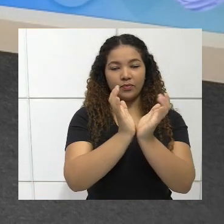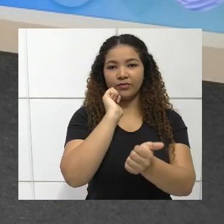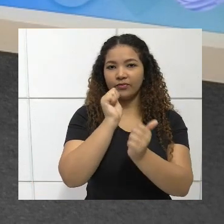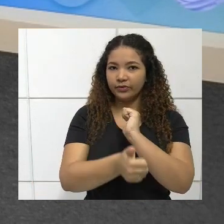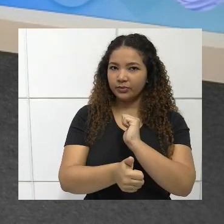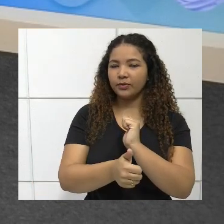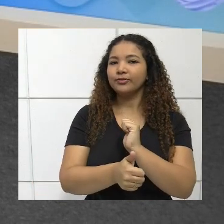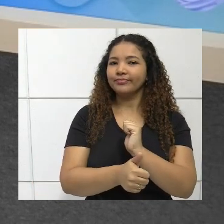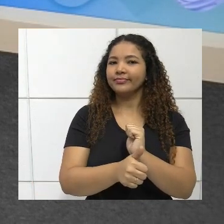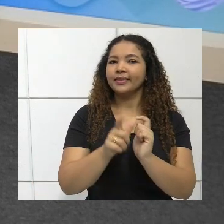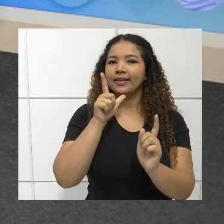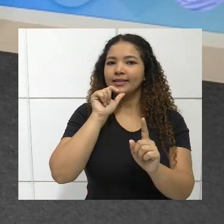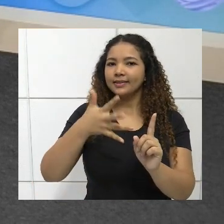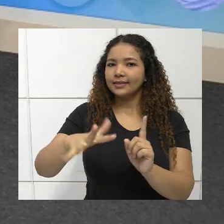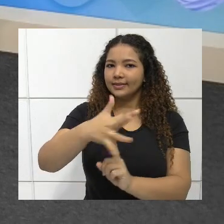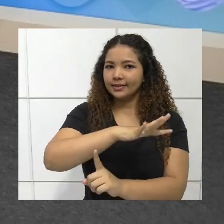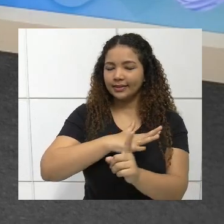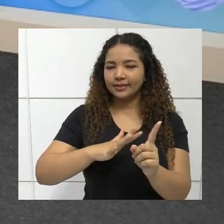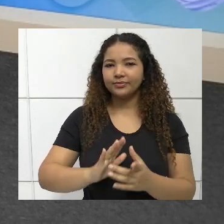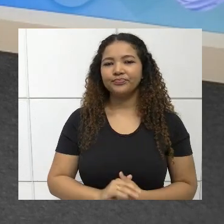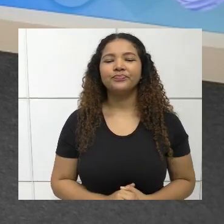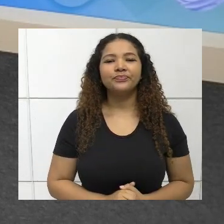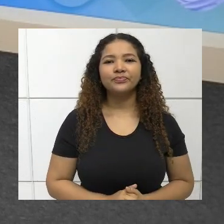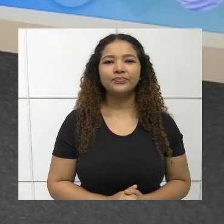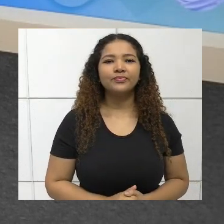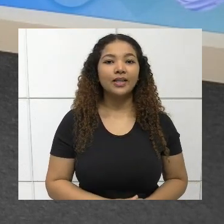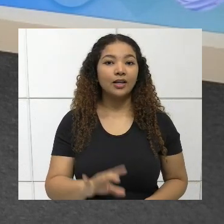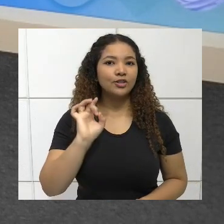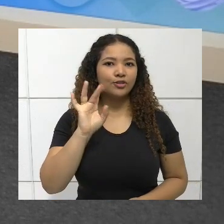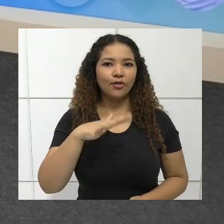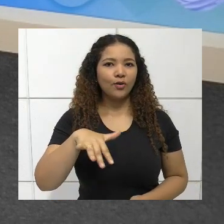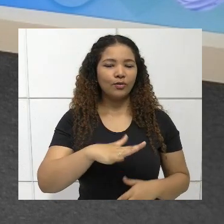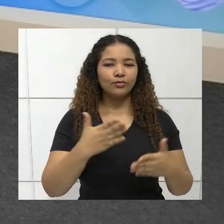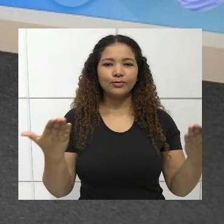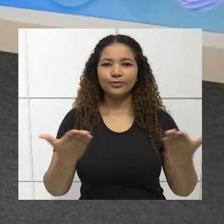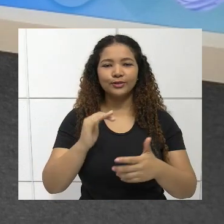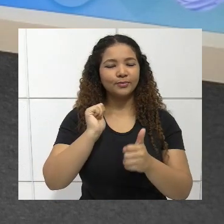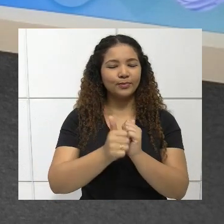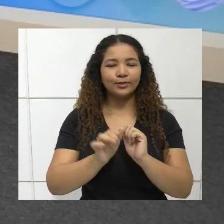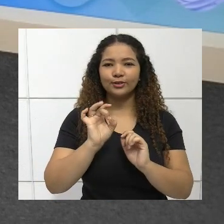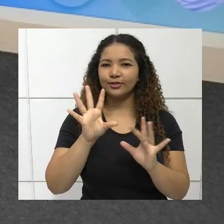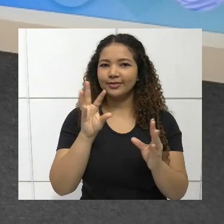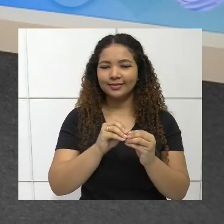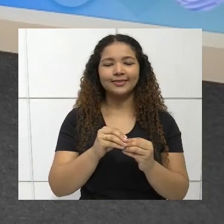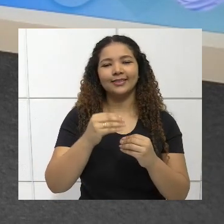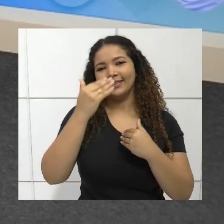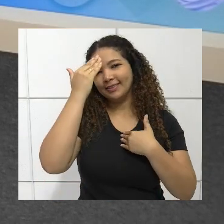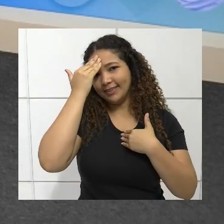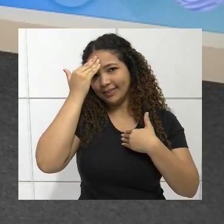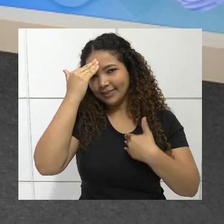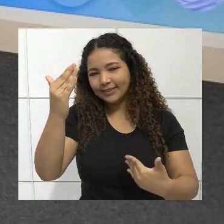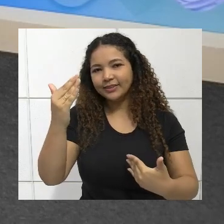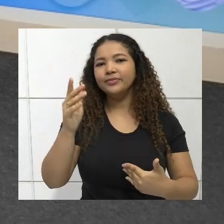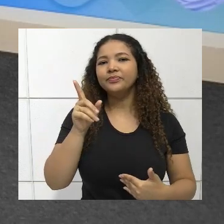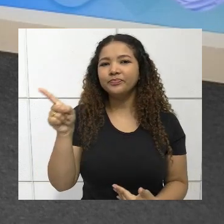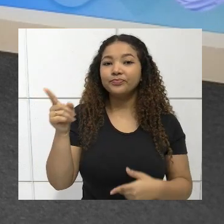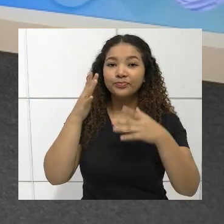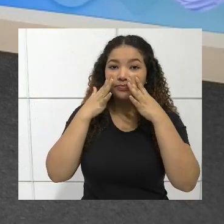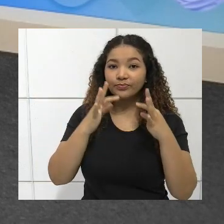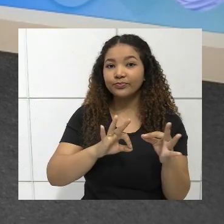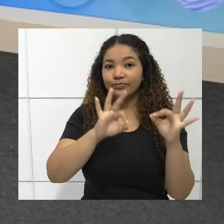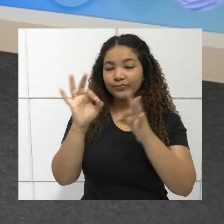Society das Ilhas, prepare-se. Então é isso, Cris, é isso que tinha para o esporte hoje. Para o esporte era isso. Márcio, agradeço muito a sua